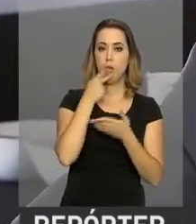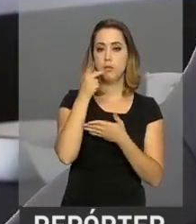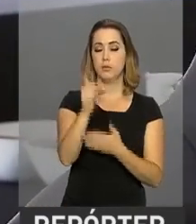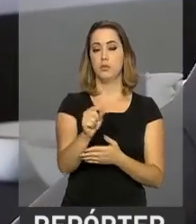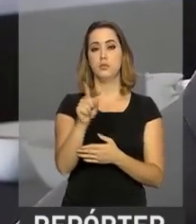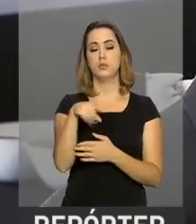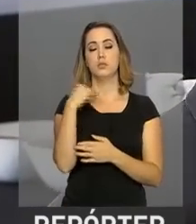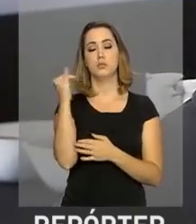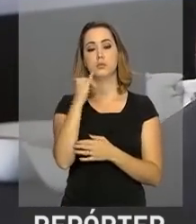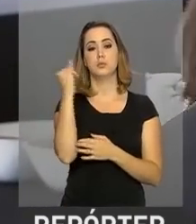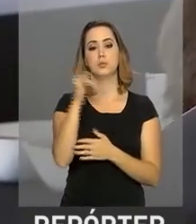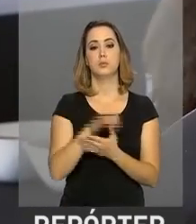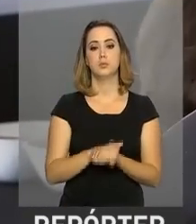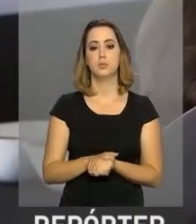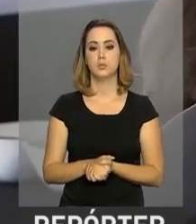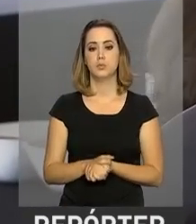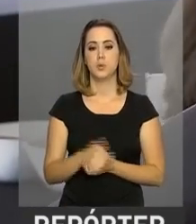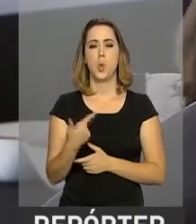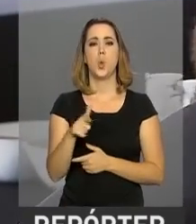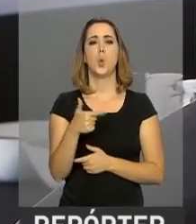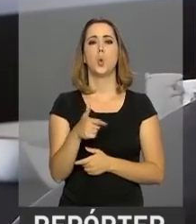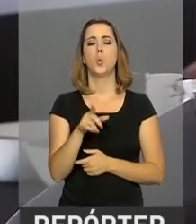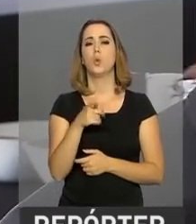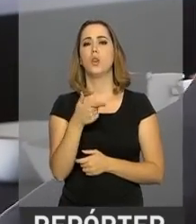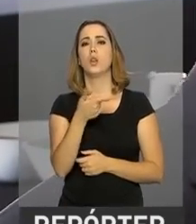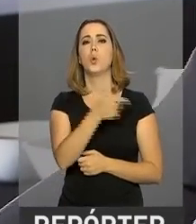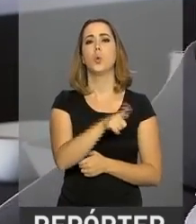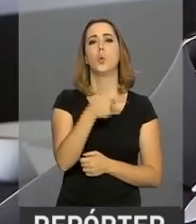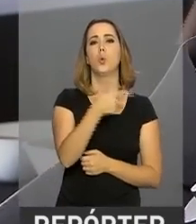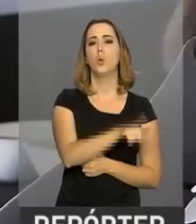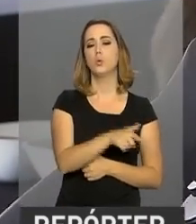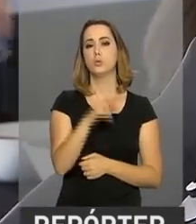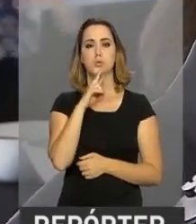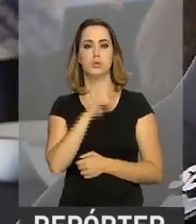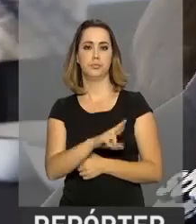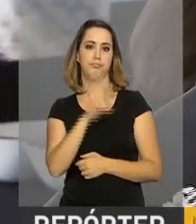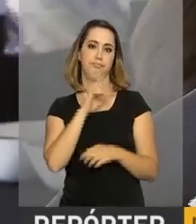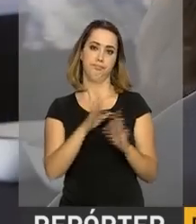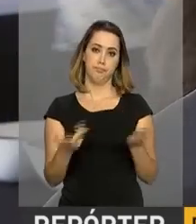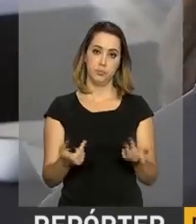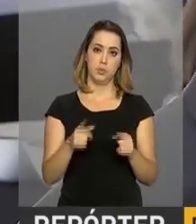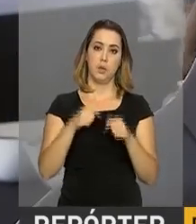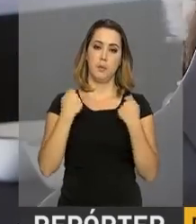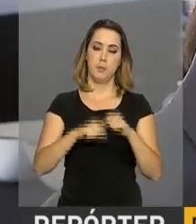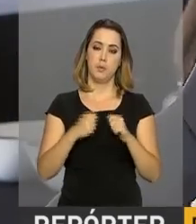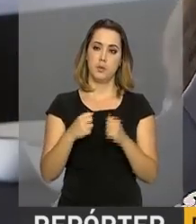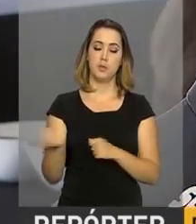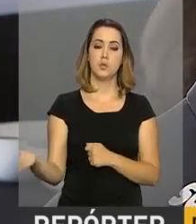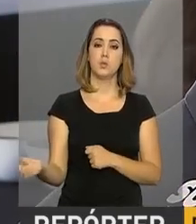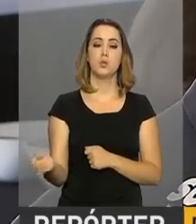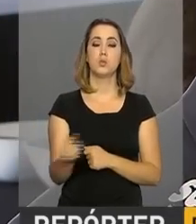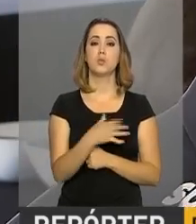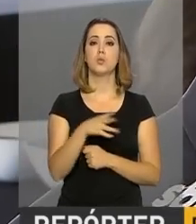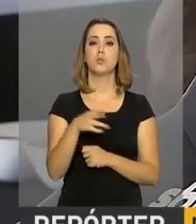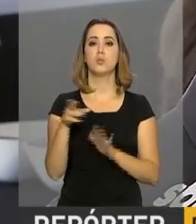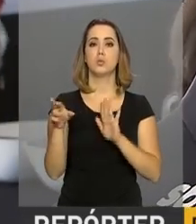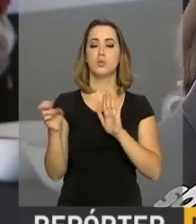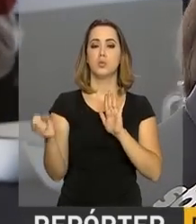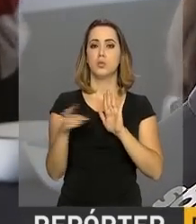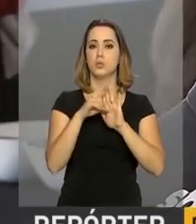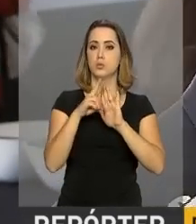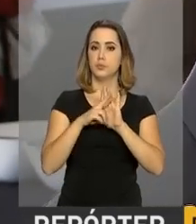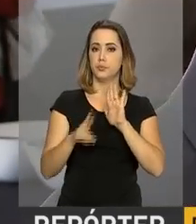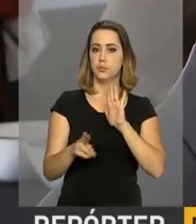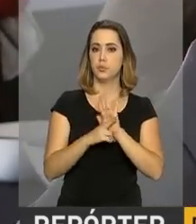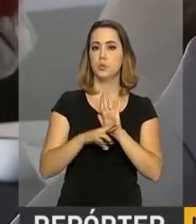reformas. Não há alternativa. Tem que se promover as reformas estruturais que o país debate, fala,